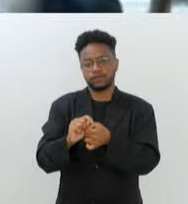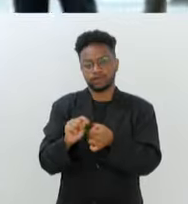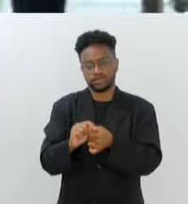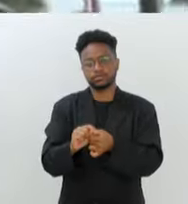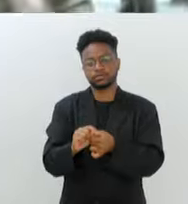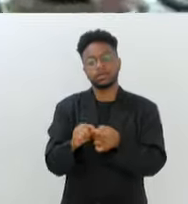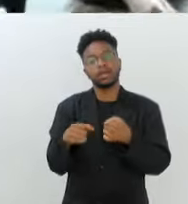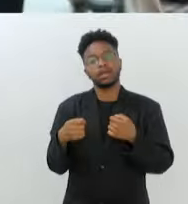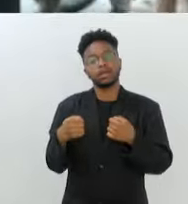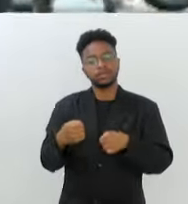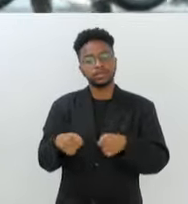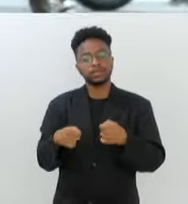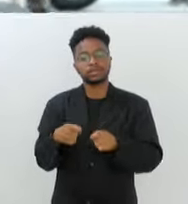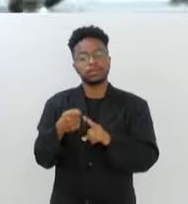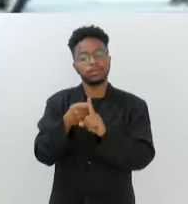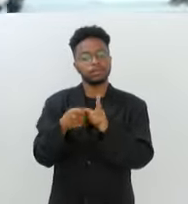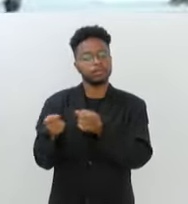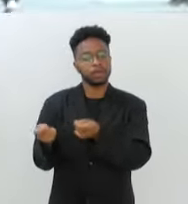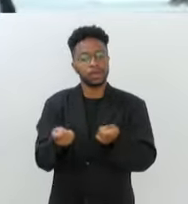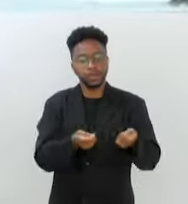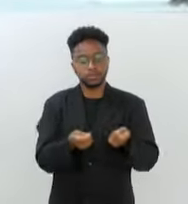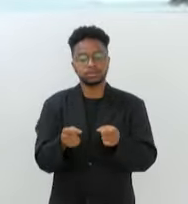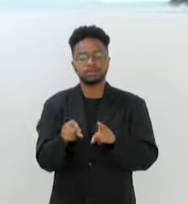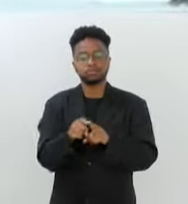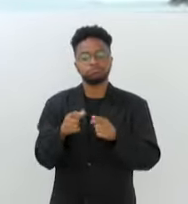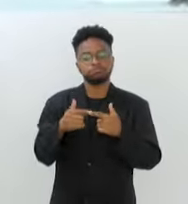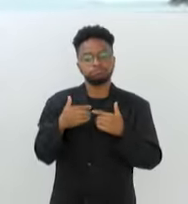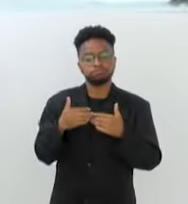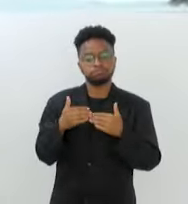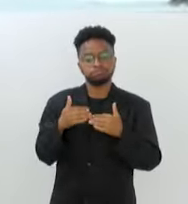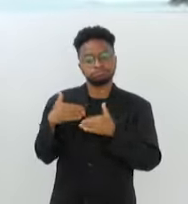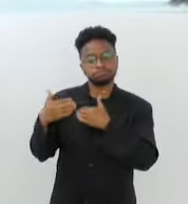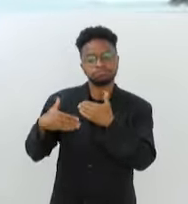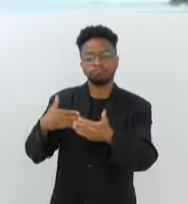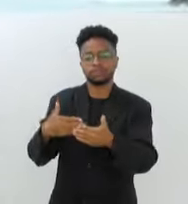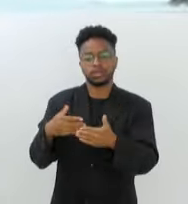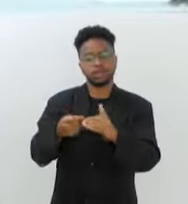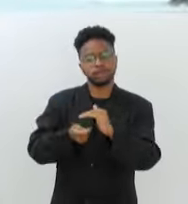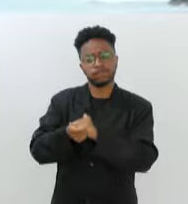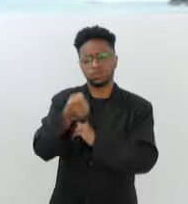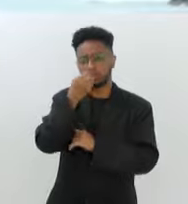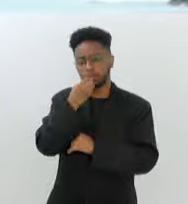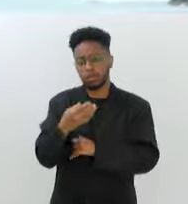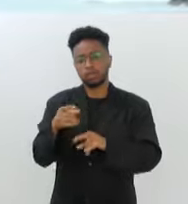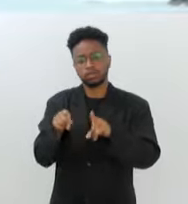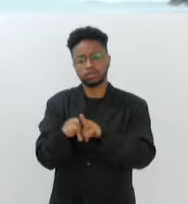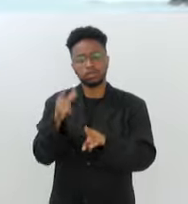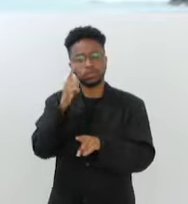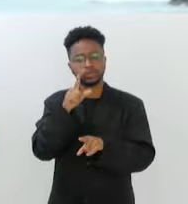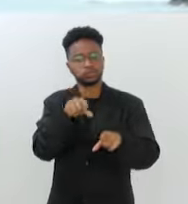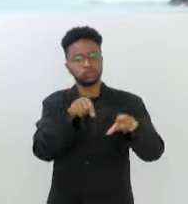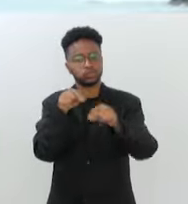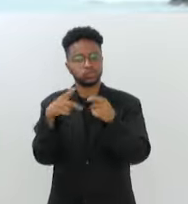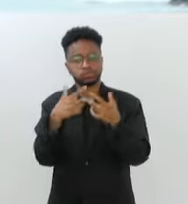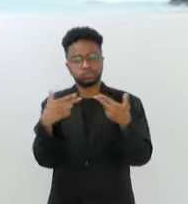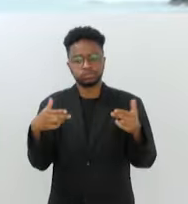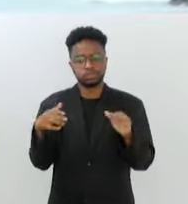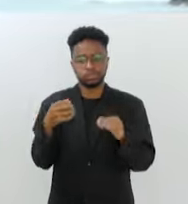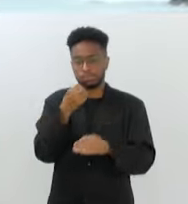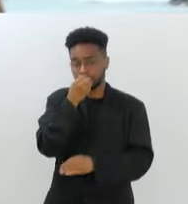mensais, faz sempre com muita disciplina e com bons investimentos, ou seja, faz boas escolhas, de acordo com o seu perfil. Se você é uma